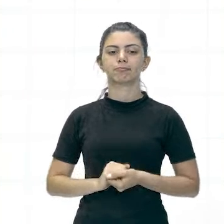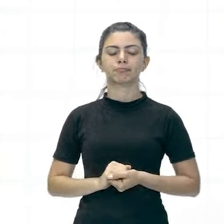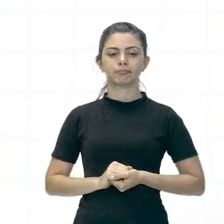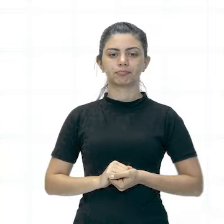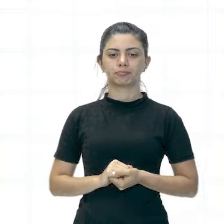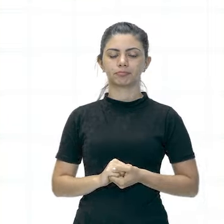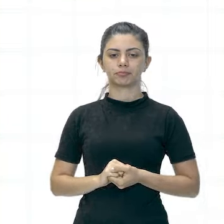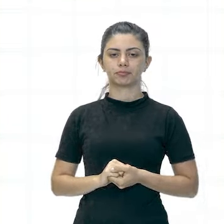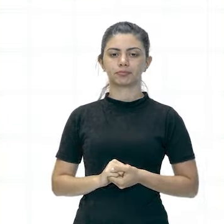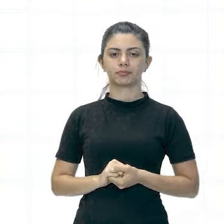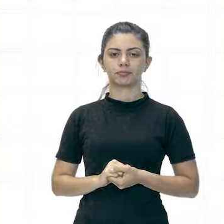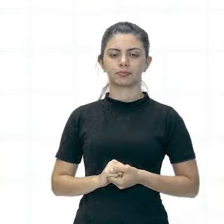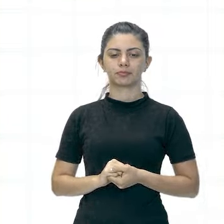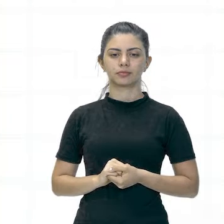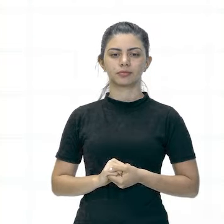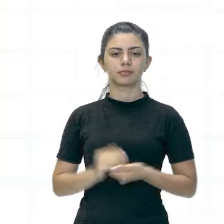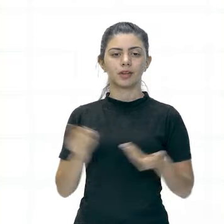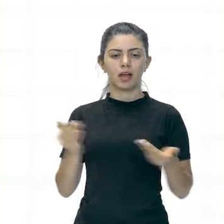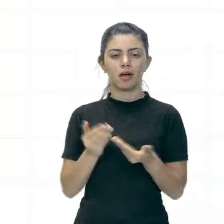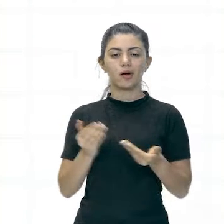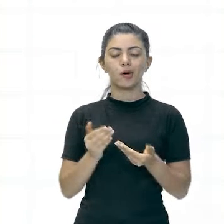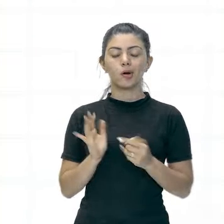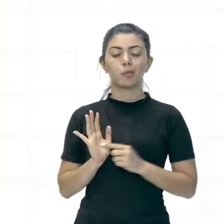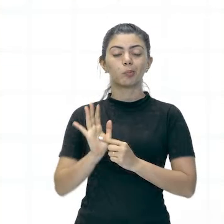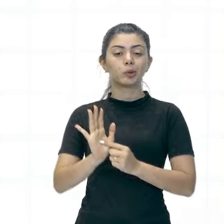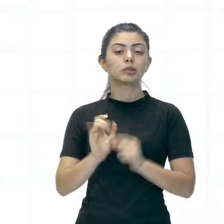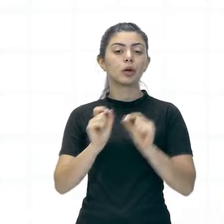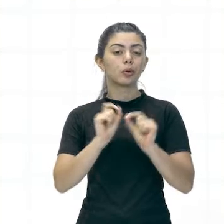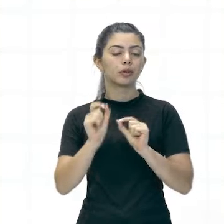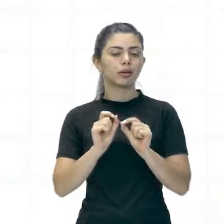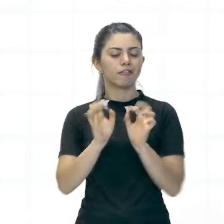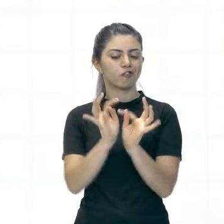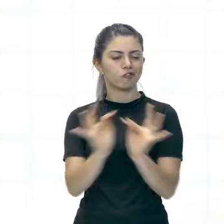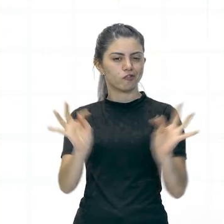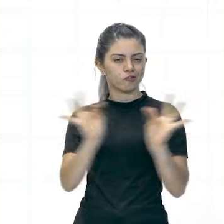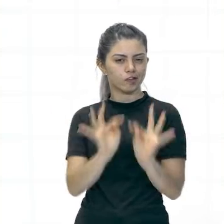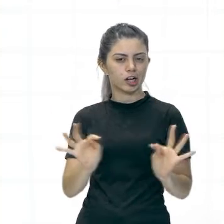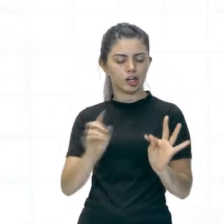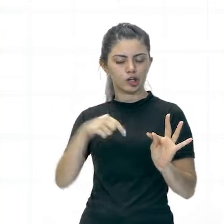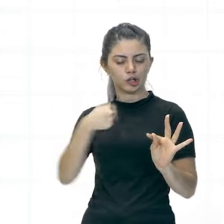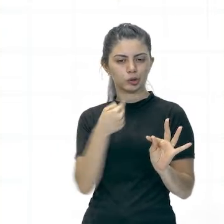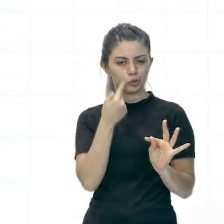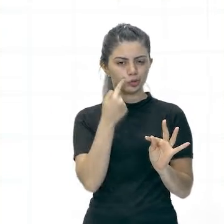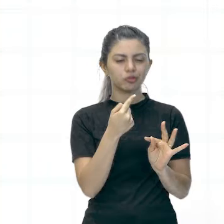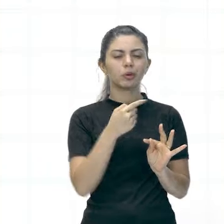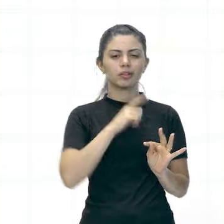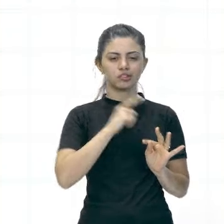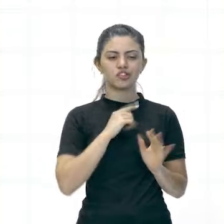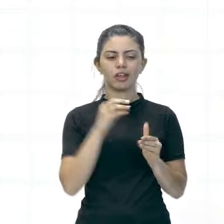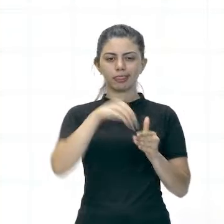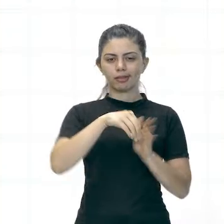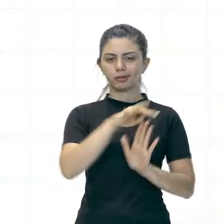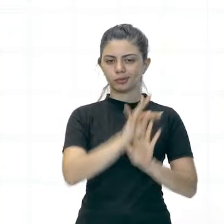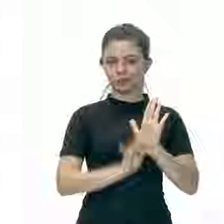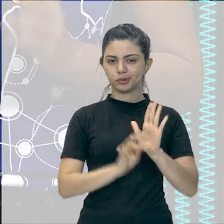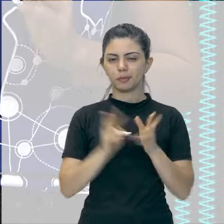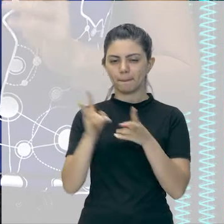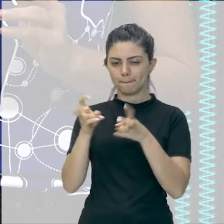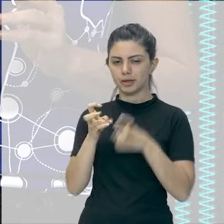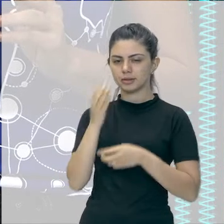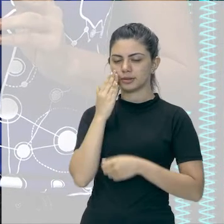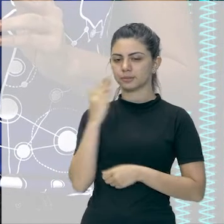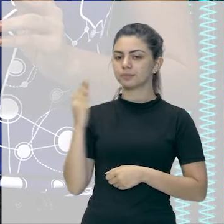Adormecer. E agora eu quero destacar para vocês algumas frases que a gente viu aí do nosso texto. Observe aqui comigo.